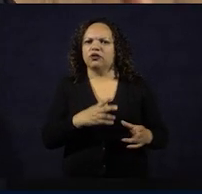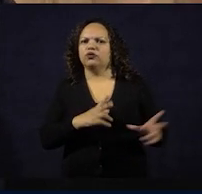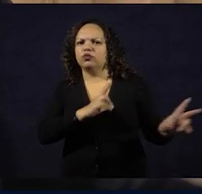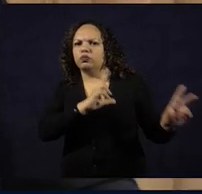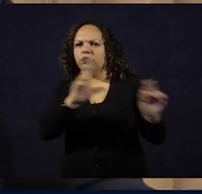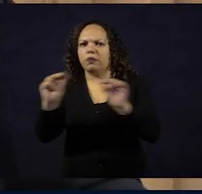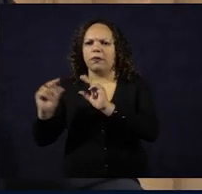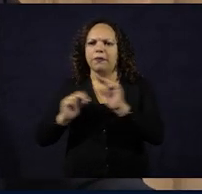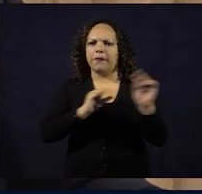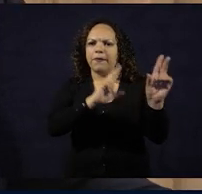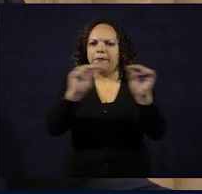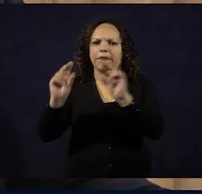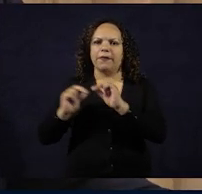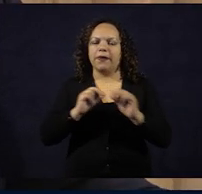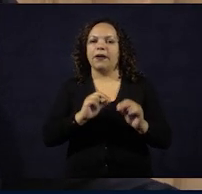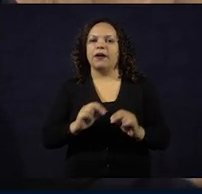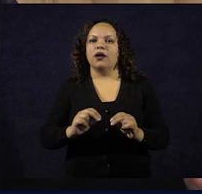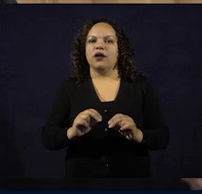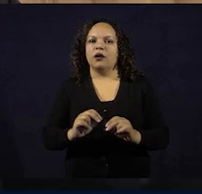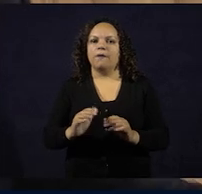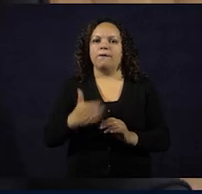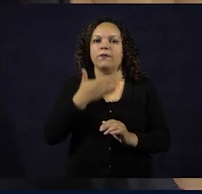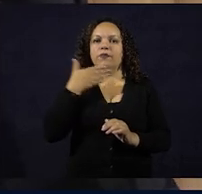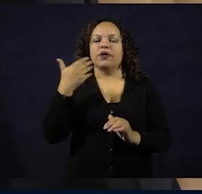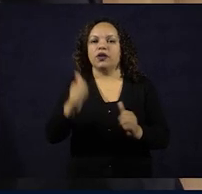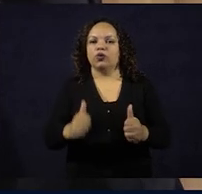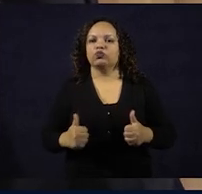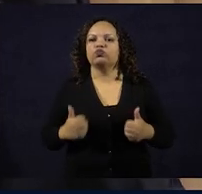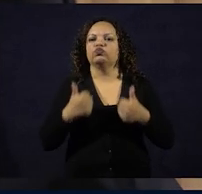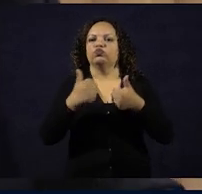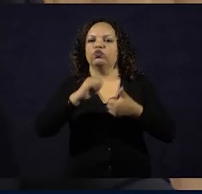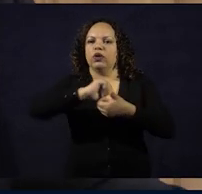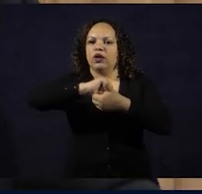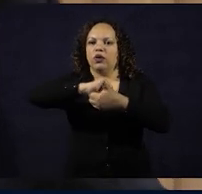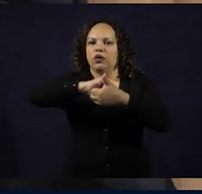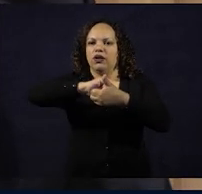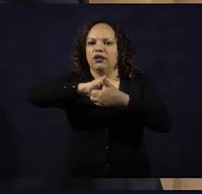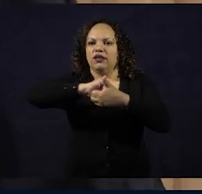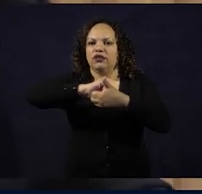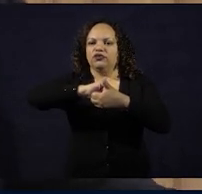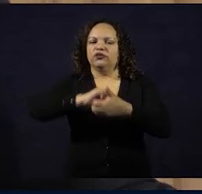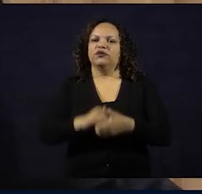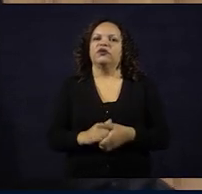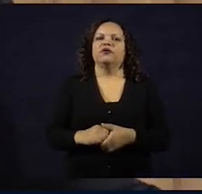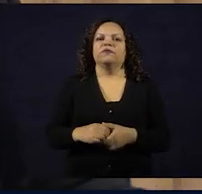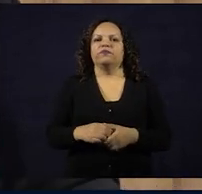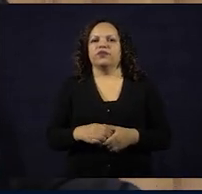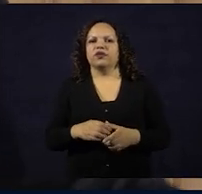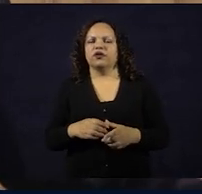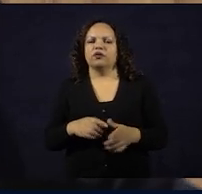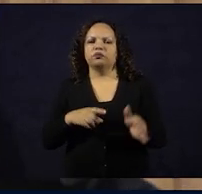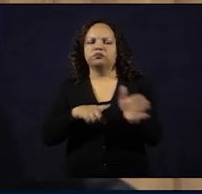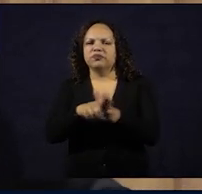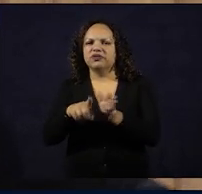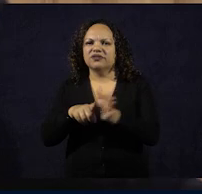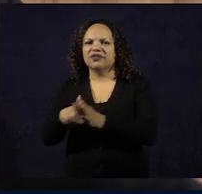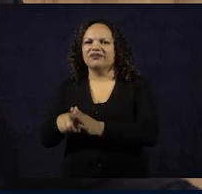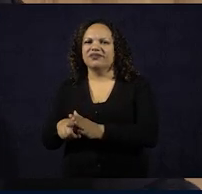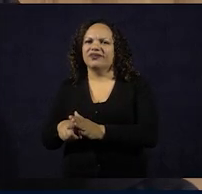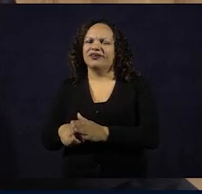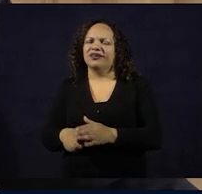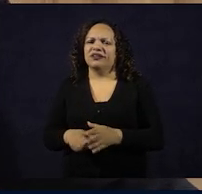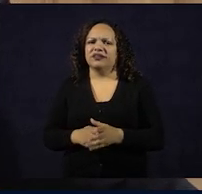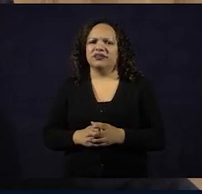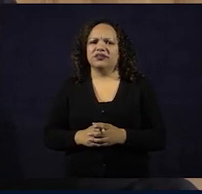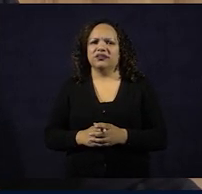de discussão e de enxergar novos caminhos né então a gente tem achado muita gente perguntava quando a gente vai brincar não mas